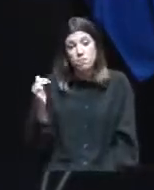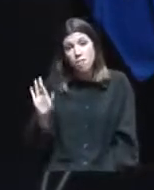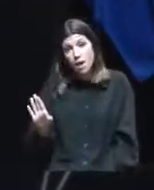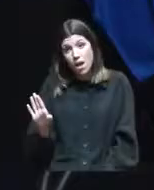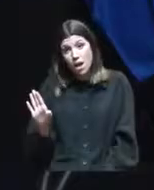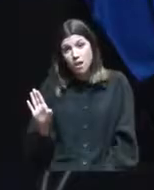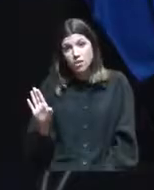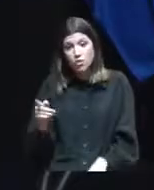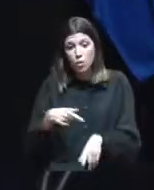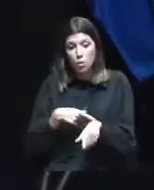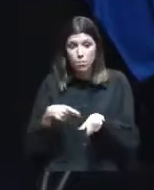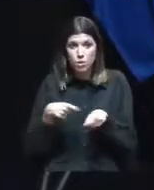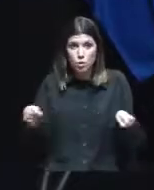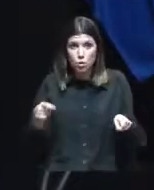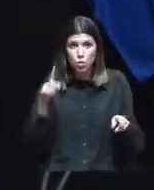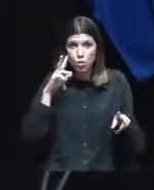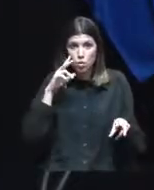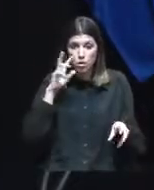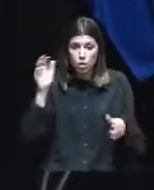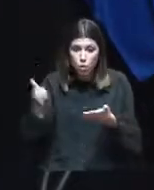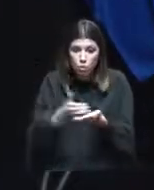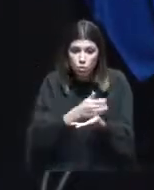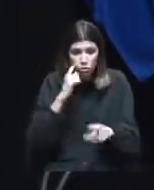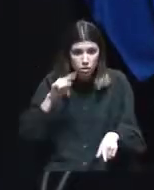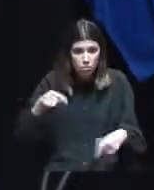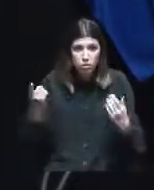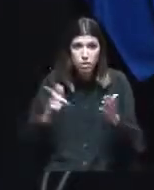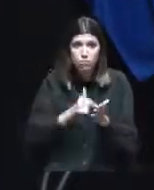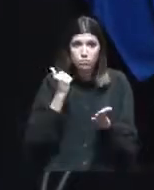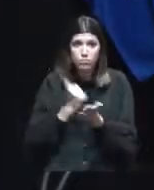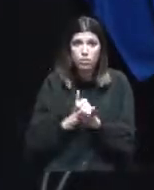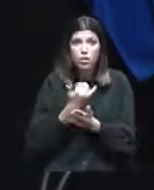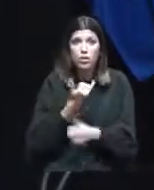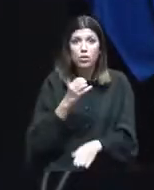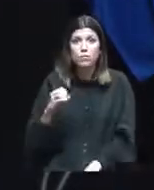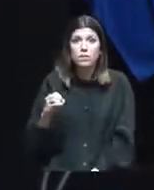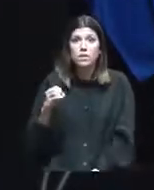de o período de consulta pública ter sido concluído em novembro de